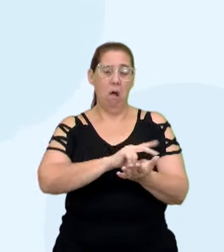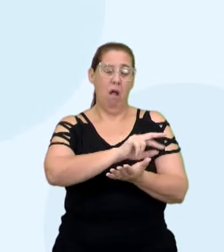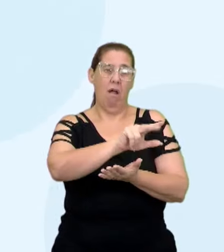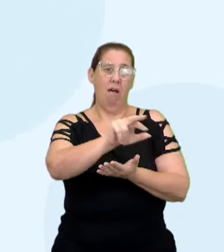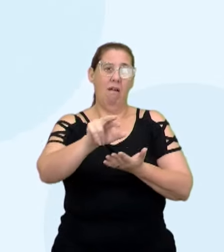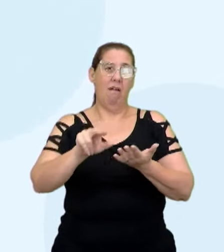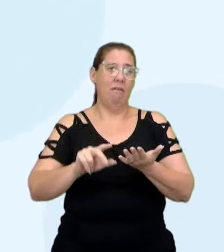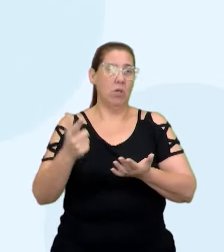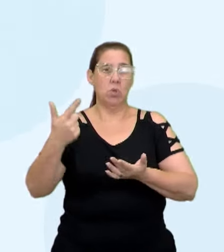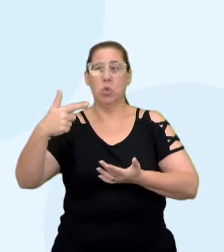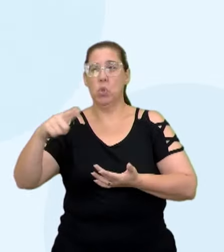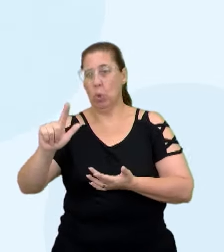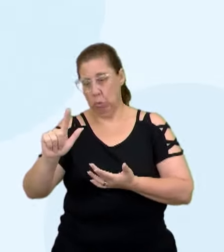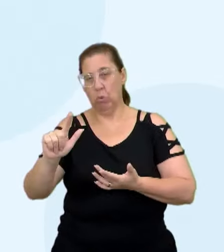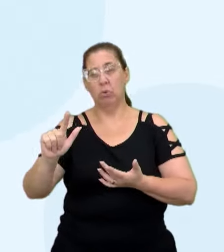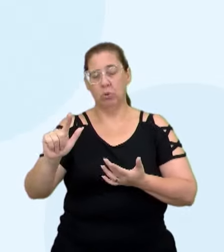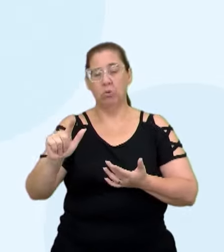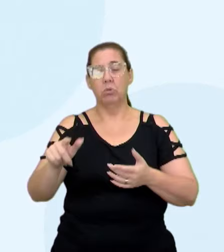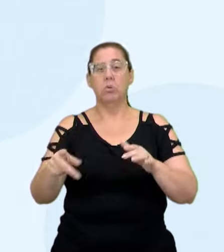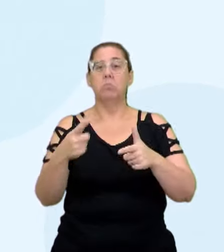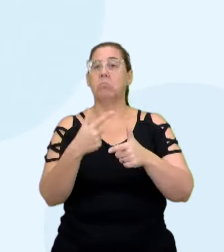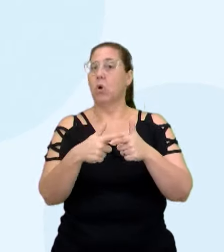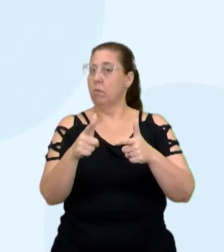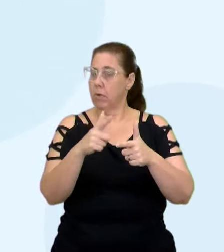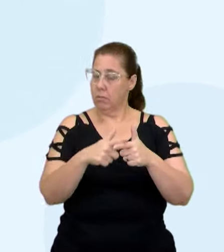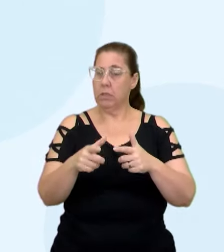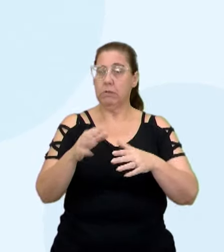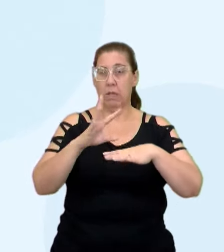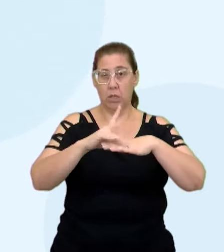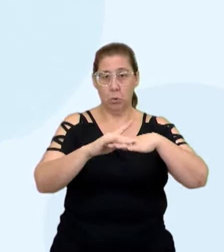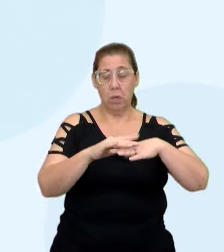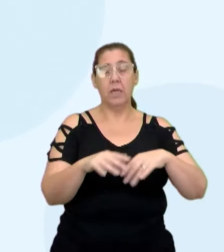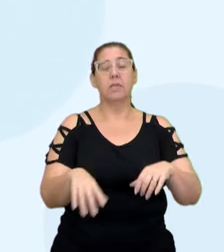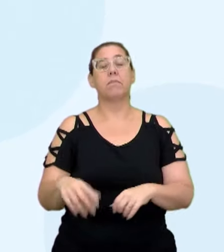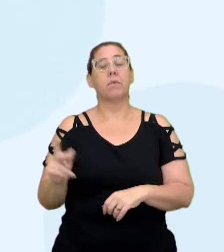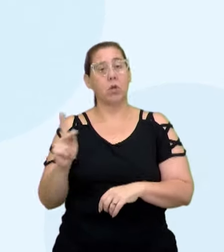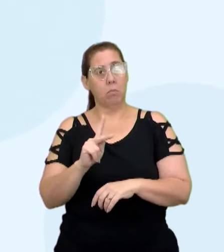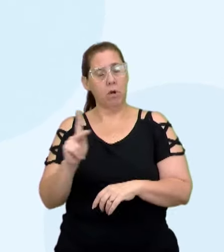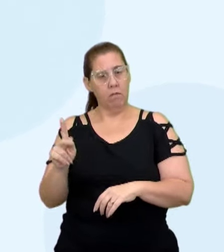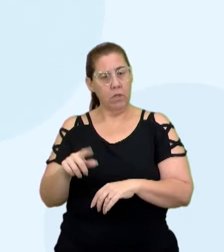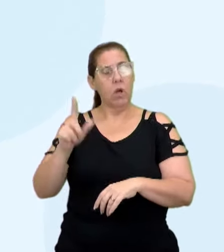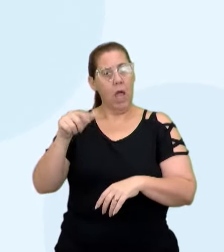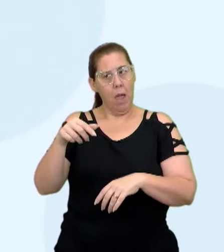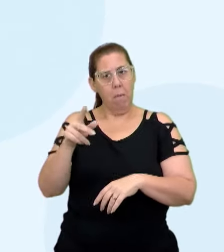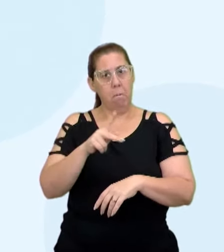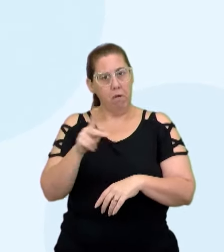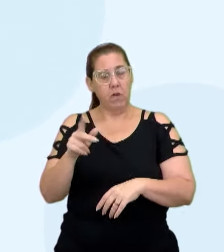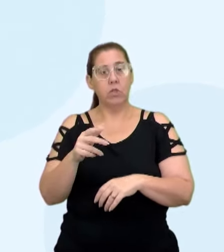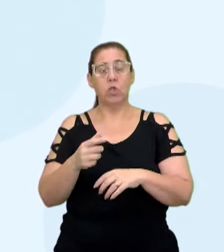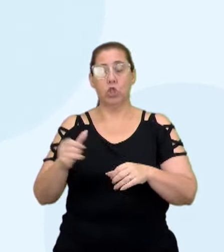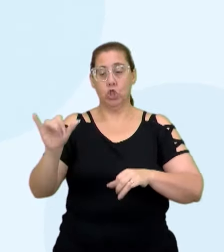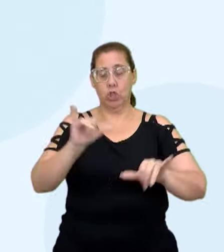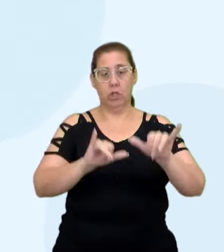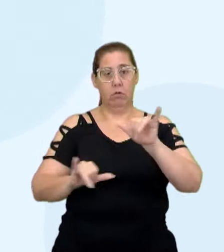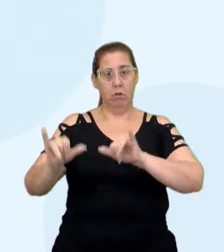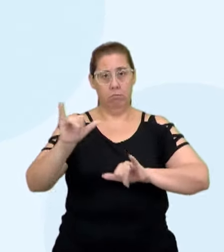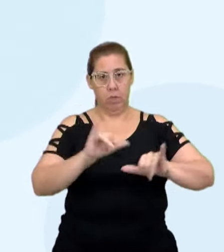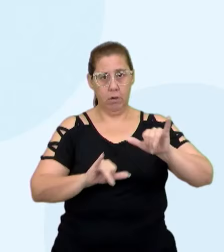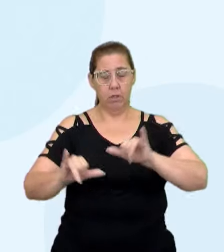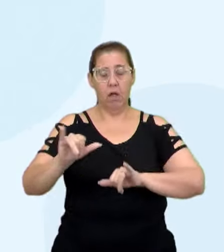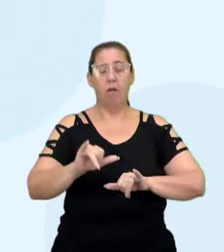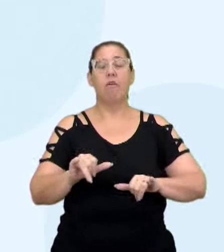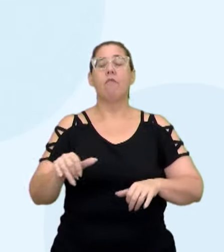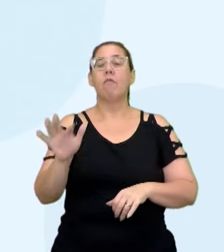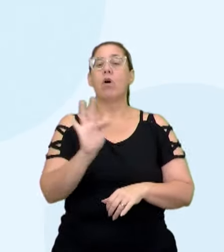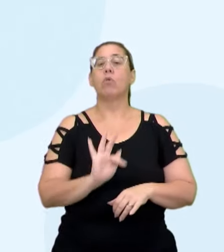diversos outros aspectos da anemia. E o professor Dr. Héctor, ele é professor de Química da Faculdade de Ciências